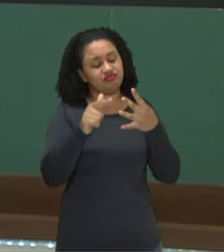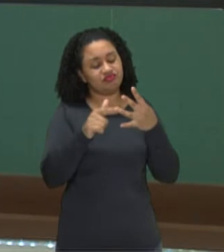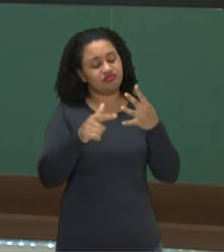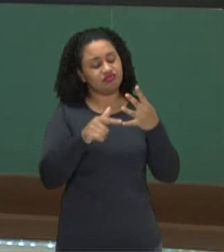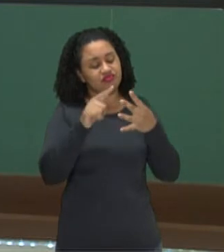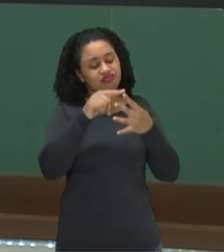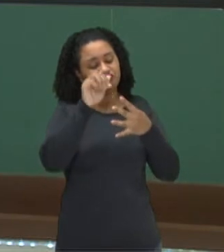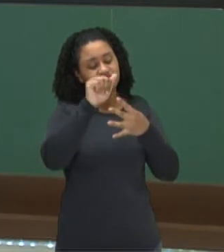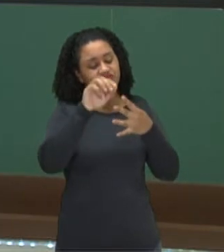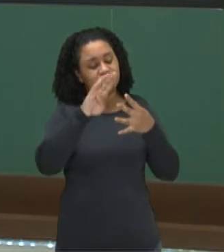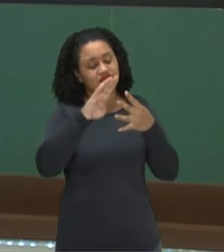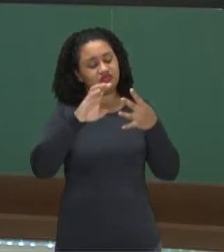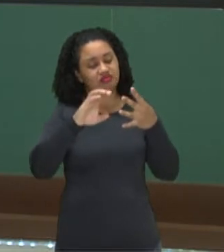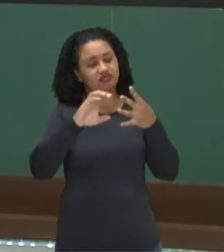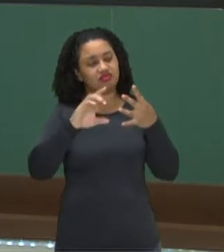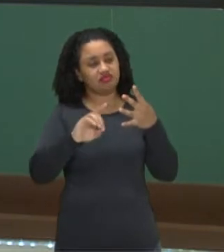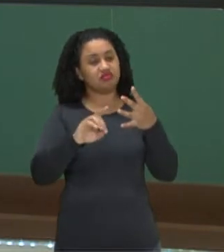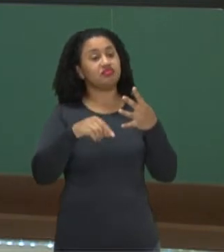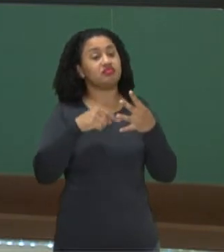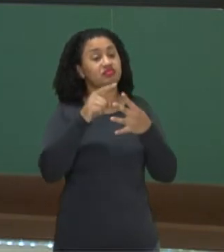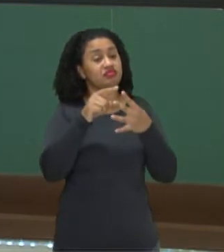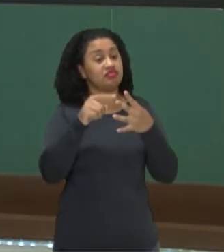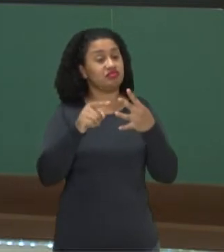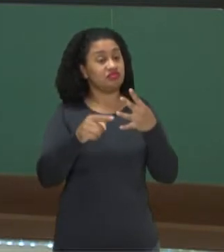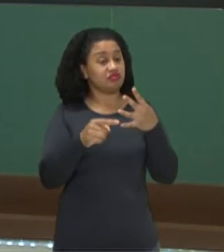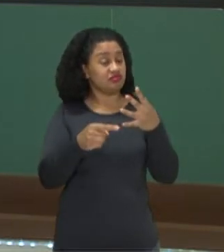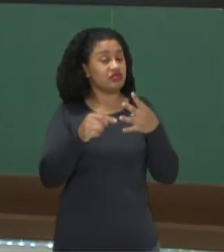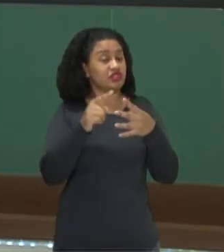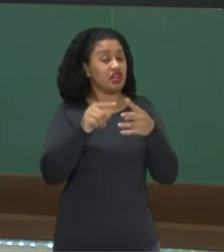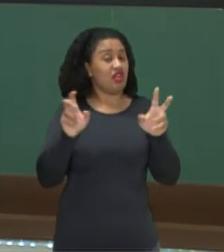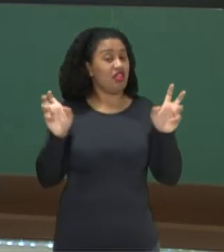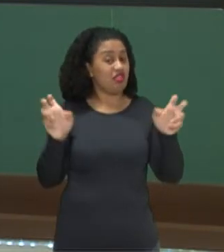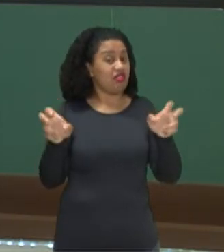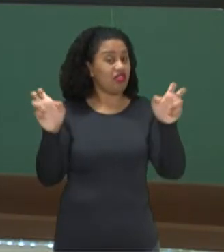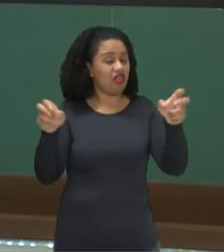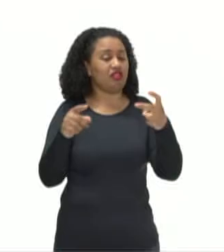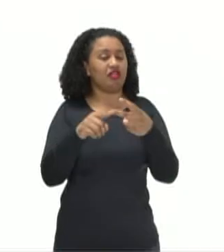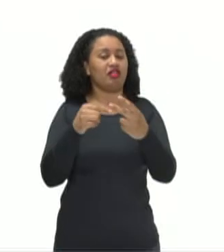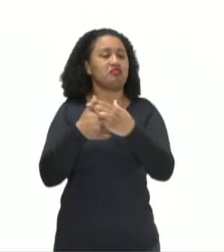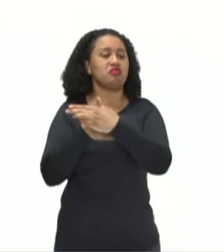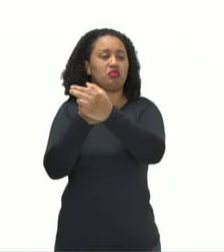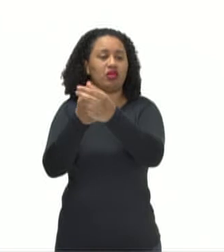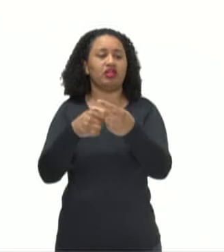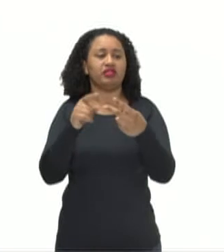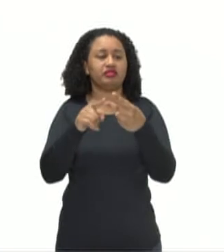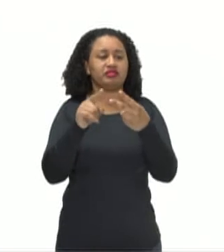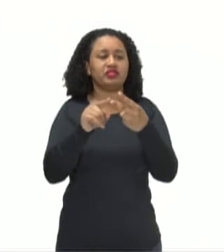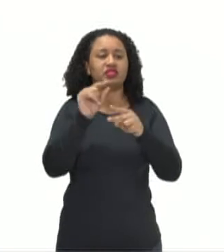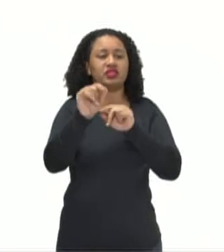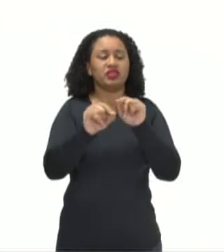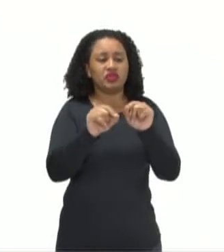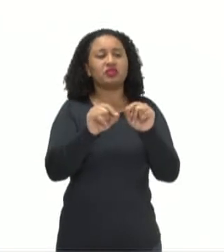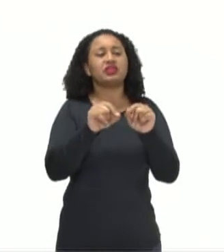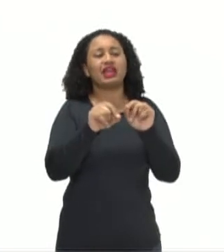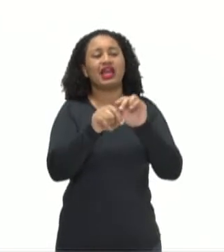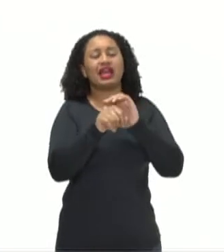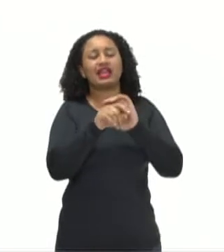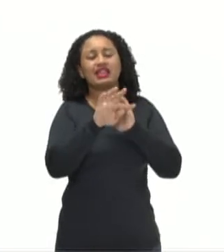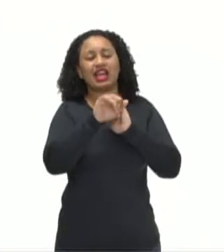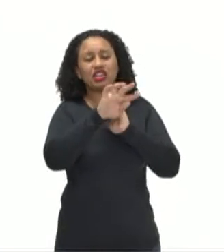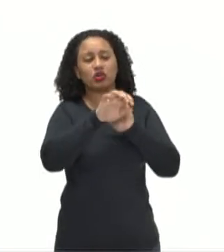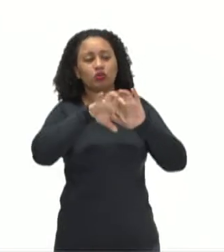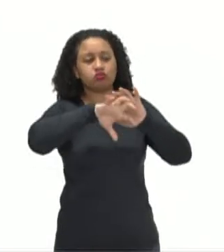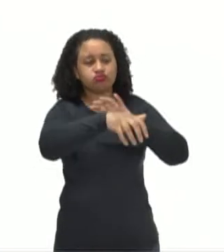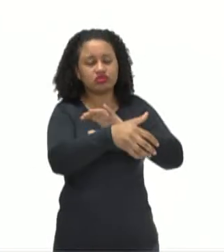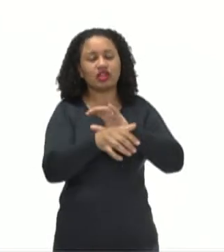opção A, asa de morcego e asa de borboleta. Opção B, a carapaça do tatu e a